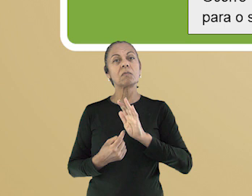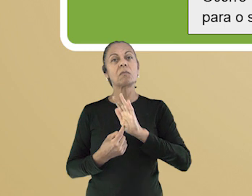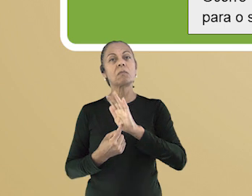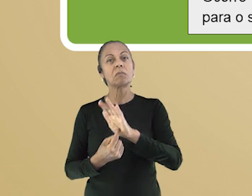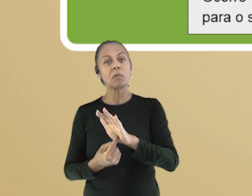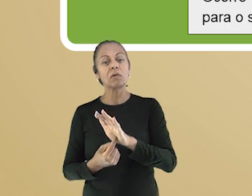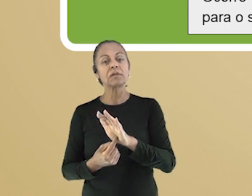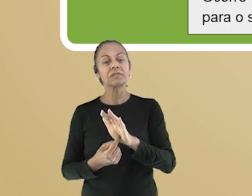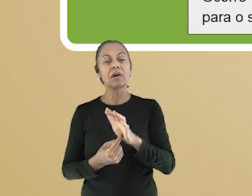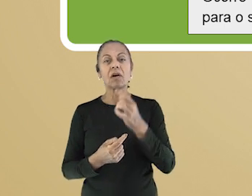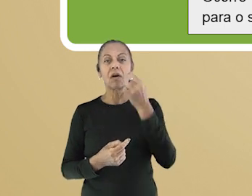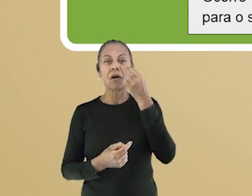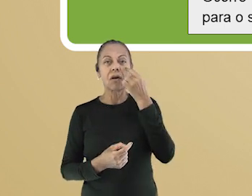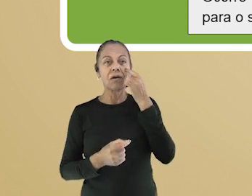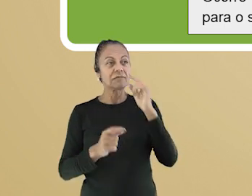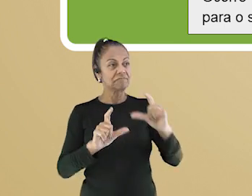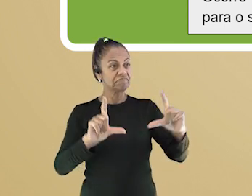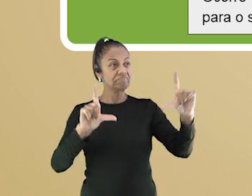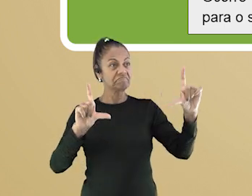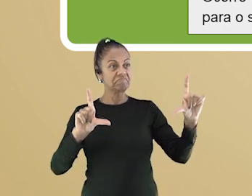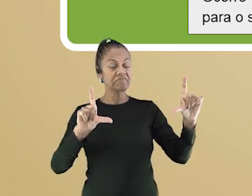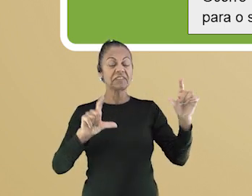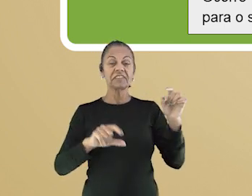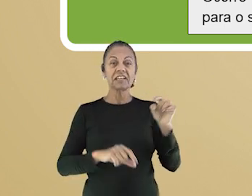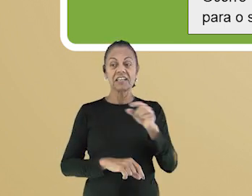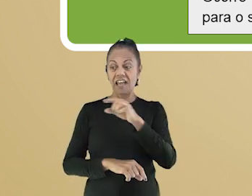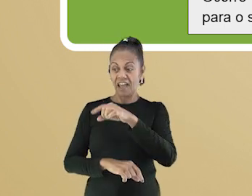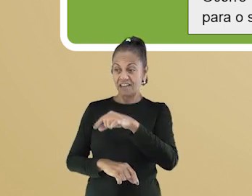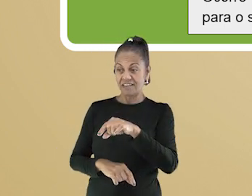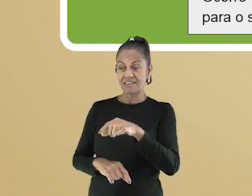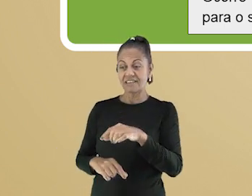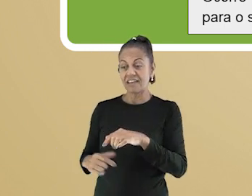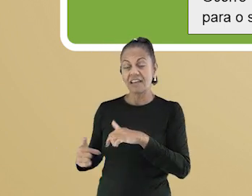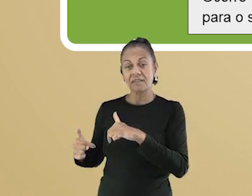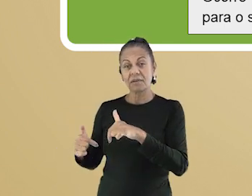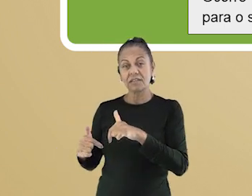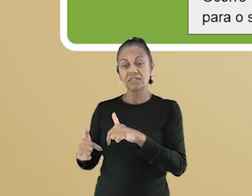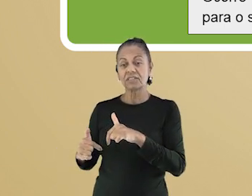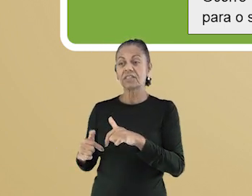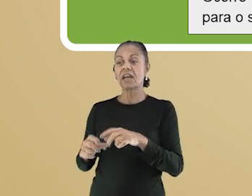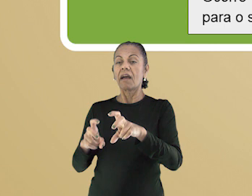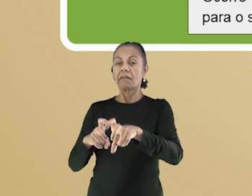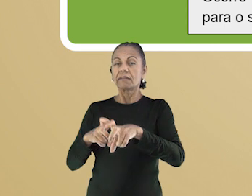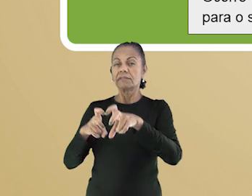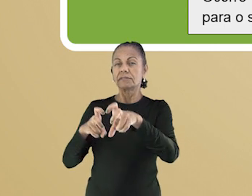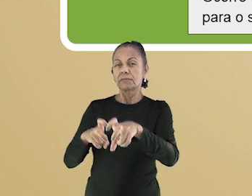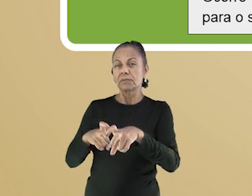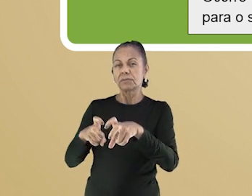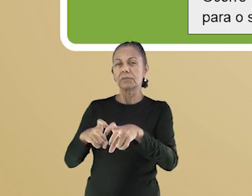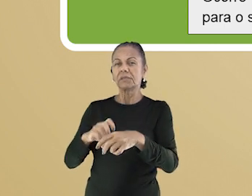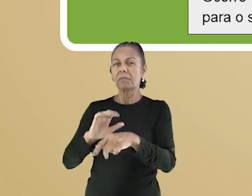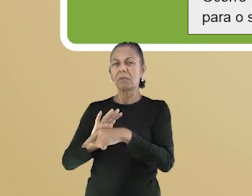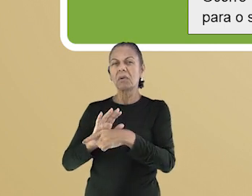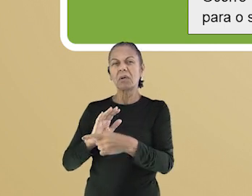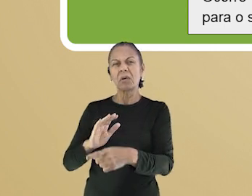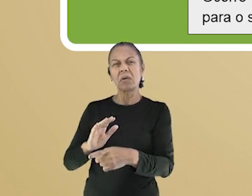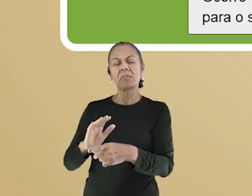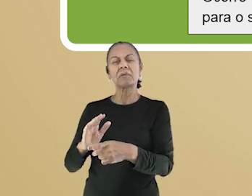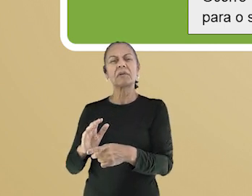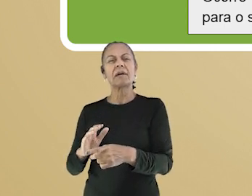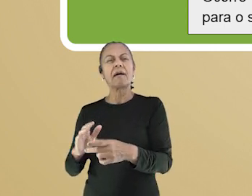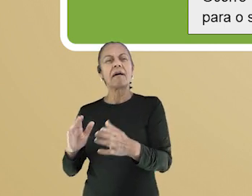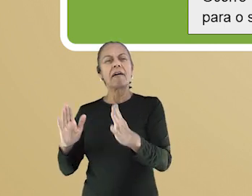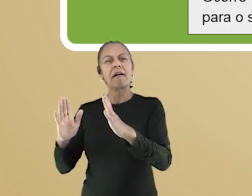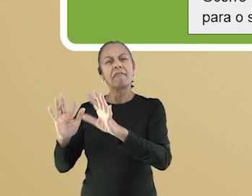se demonstram como a gente está vendo aqui nessa foto. O pequeno agricultor, ele pratica o que a gente chama de agricultura de subsistência. É um